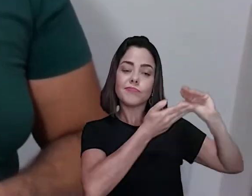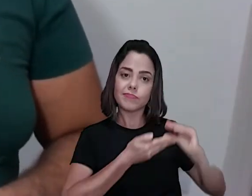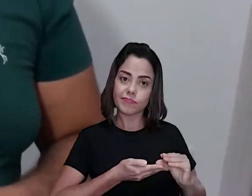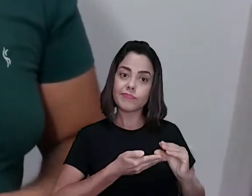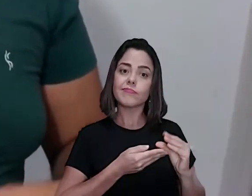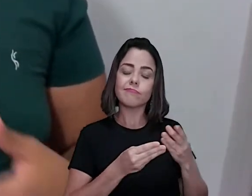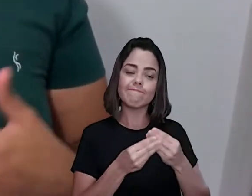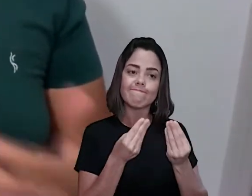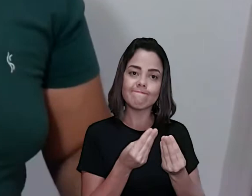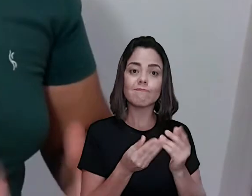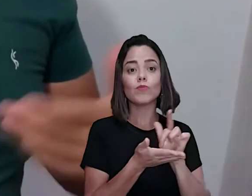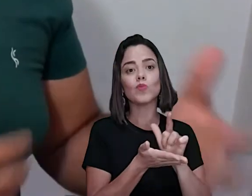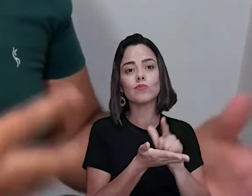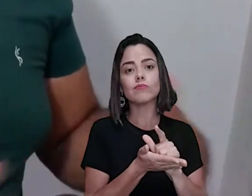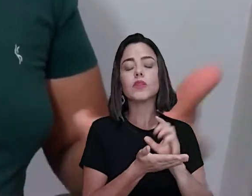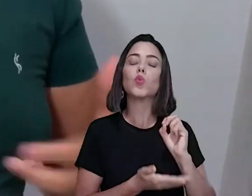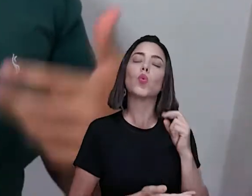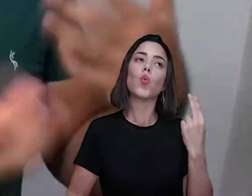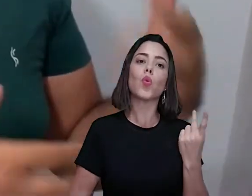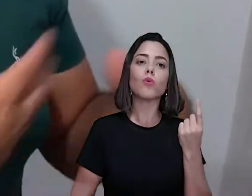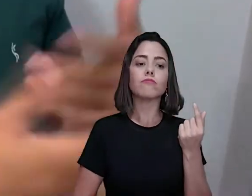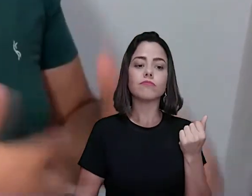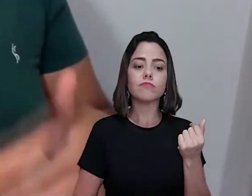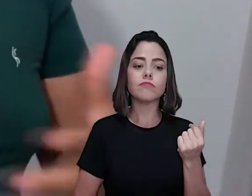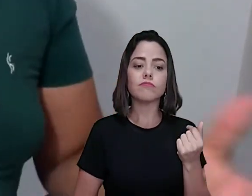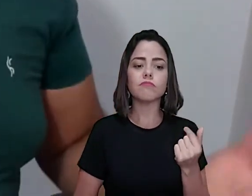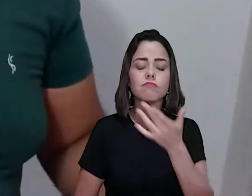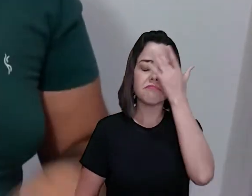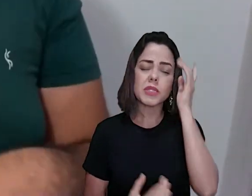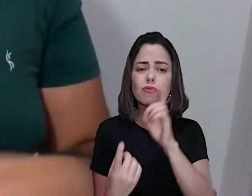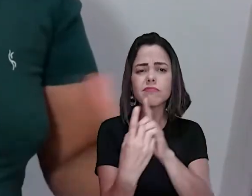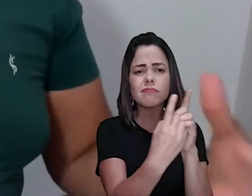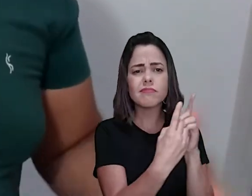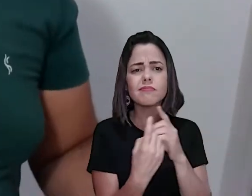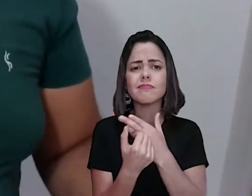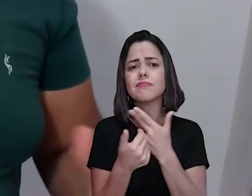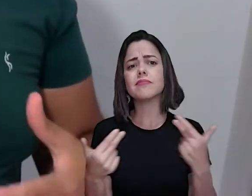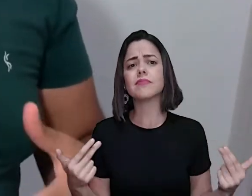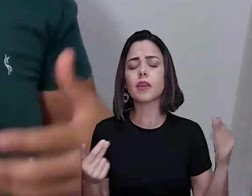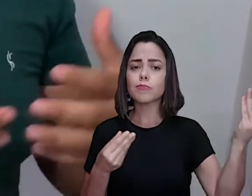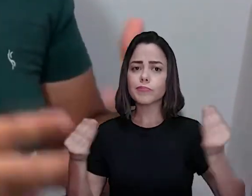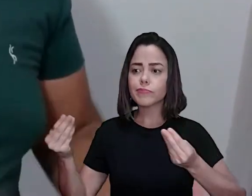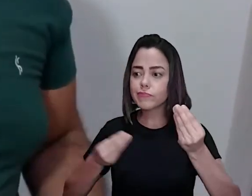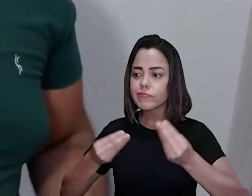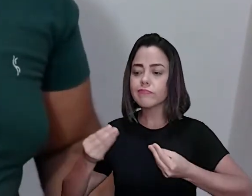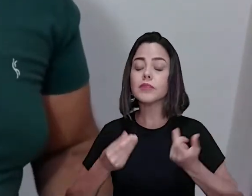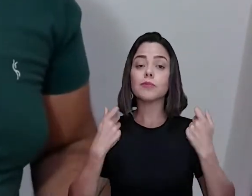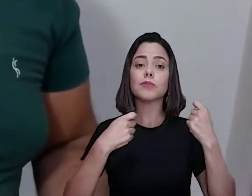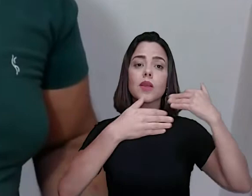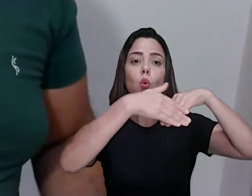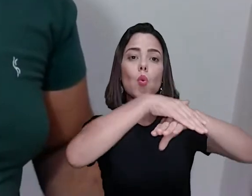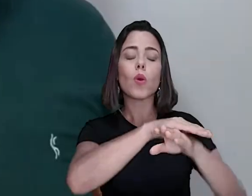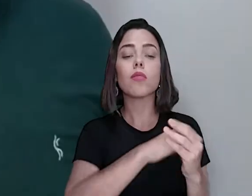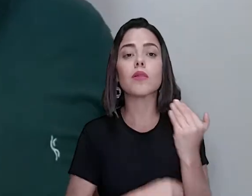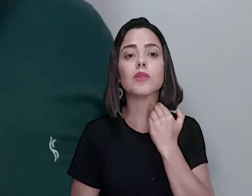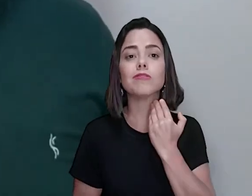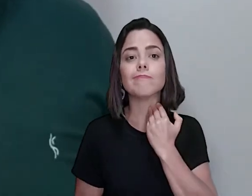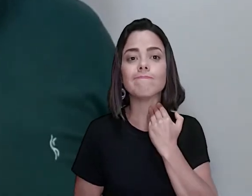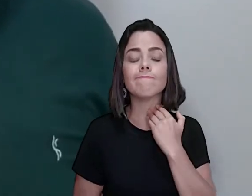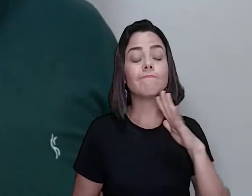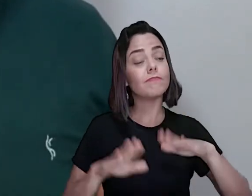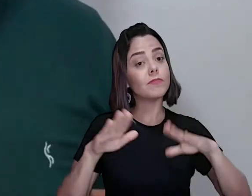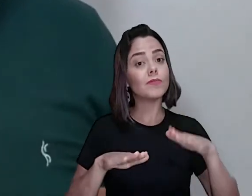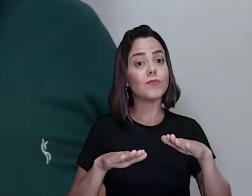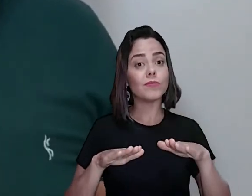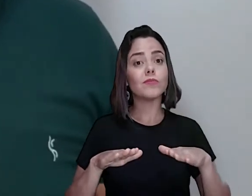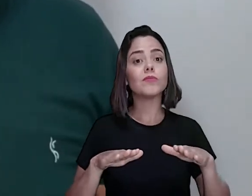pagamentos em dinheiro ou recebe dinheiro assim de clientes, enfim, de várias fontes e precisa depositar isso na sua conta, talvez ter